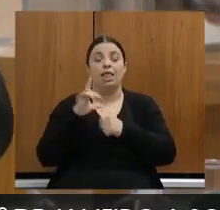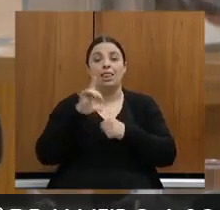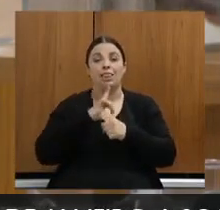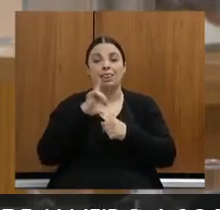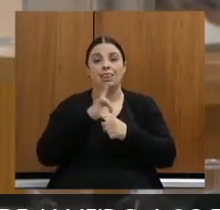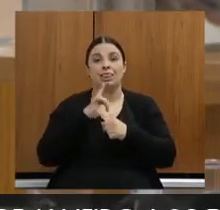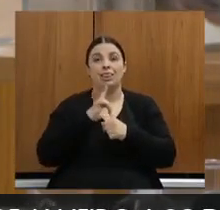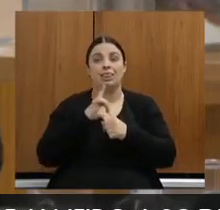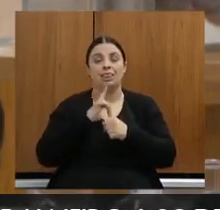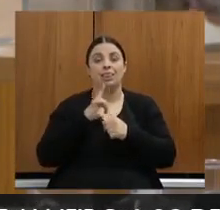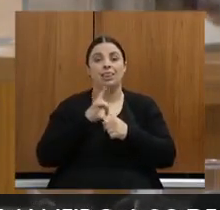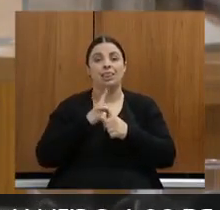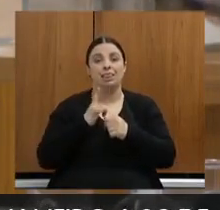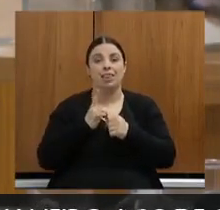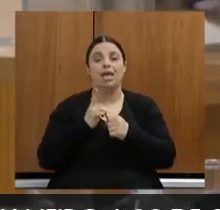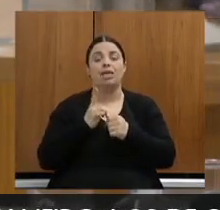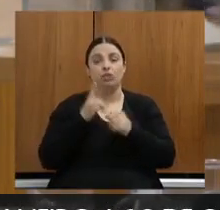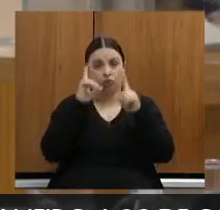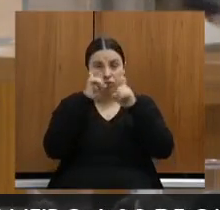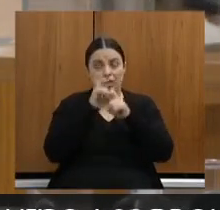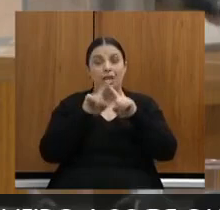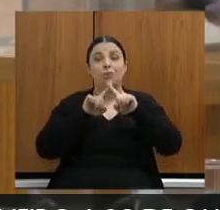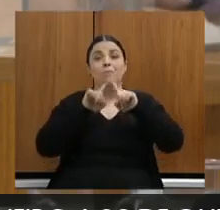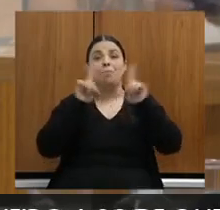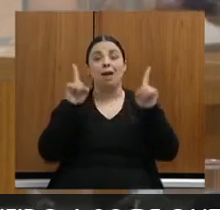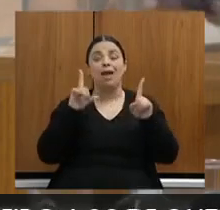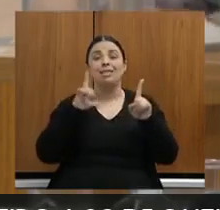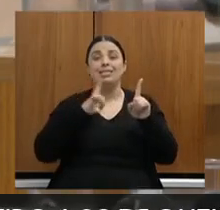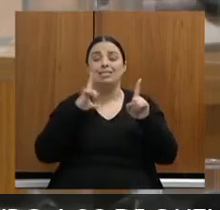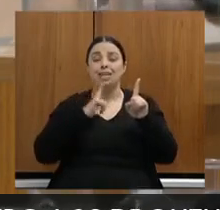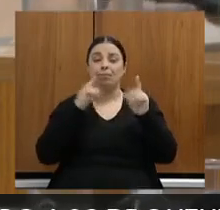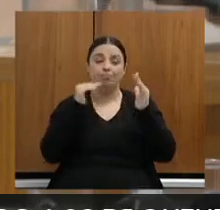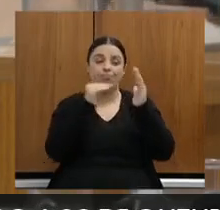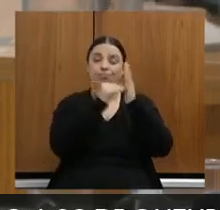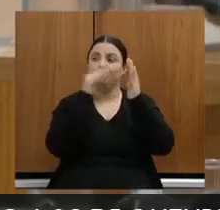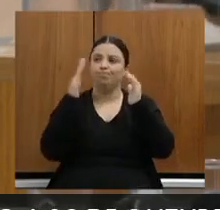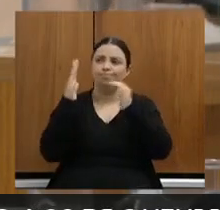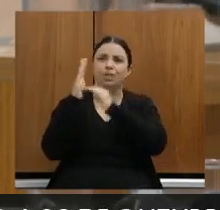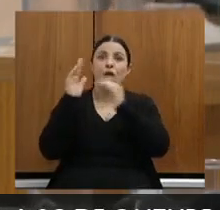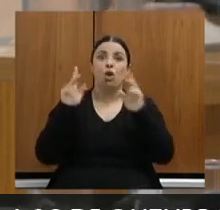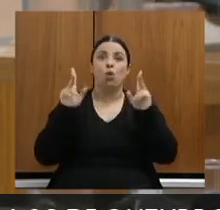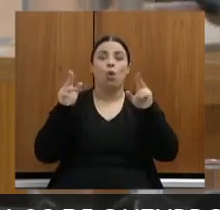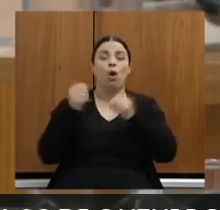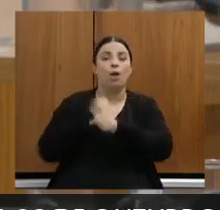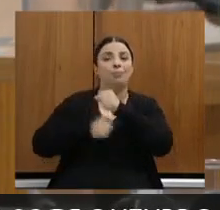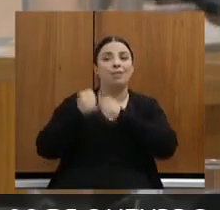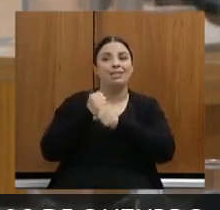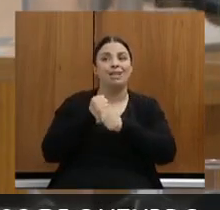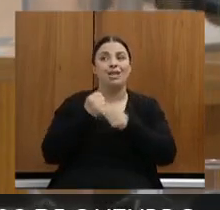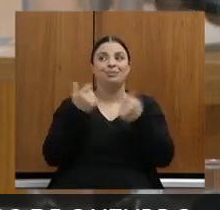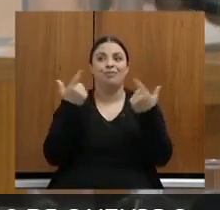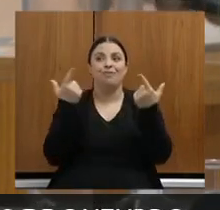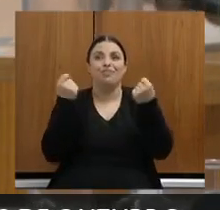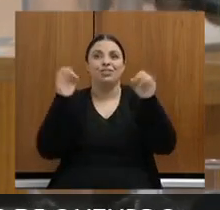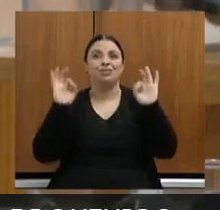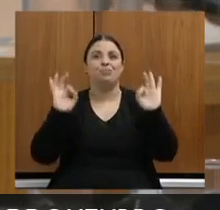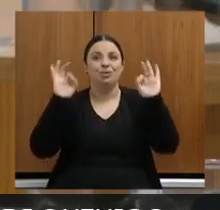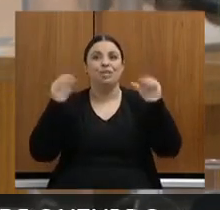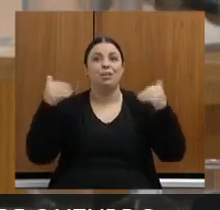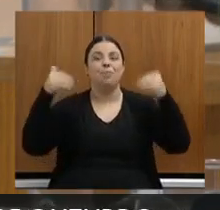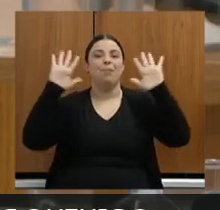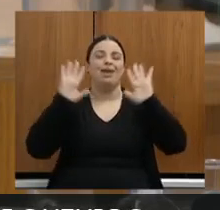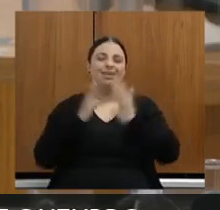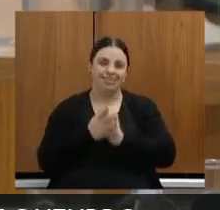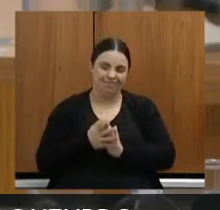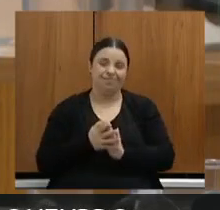superando a marca extraordinária do próprio governo do ano passado em mais de vinte por cento ou seja se o